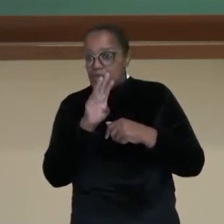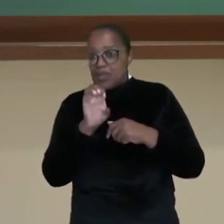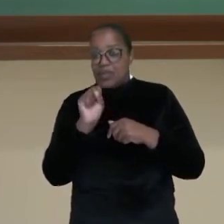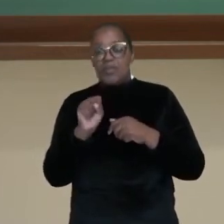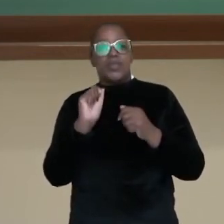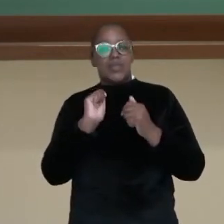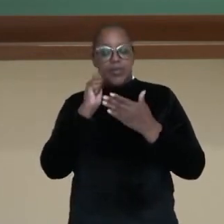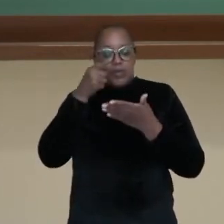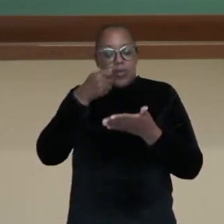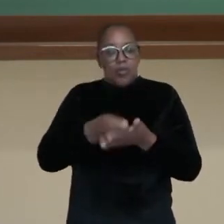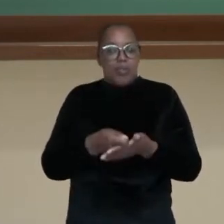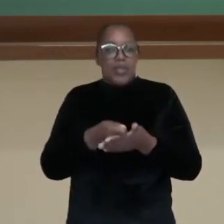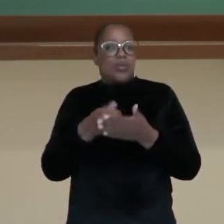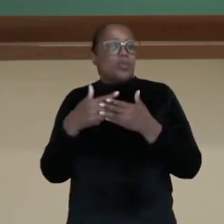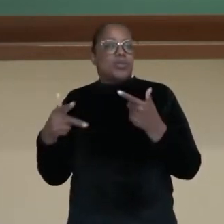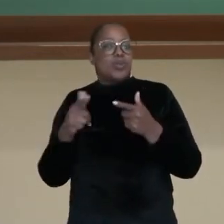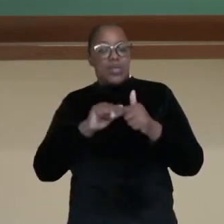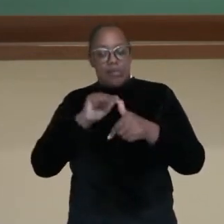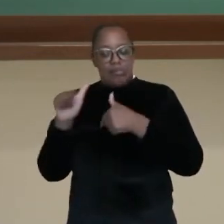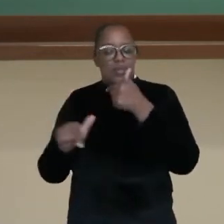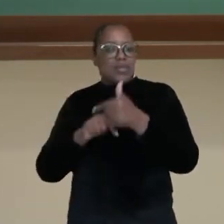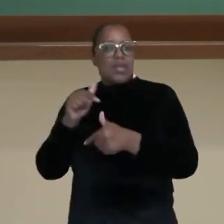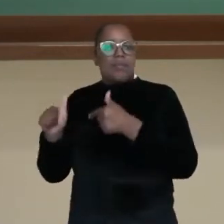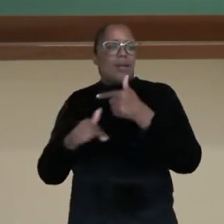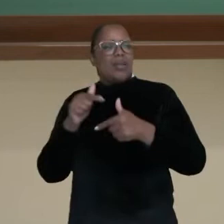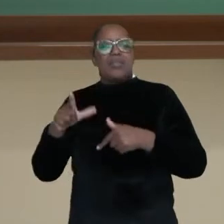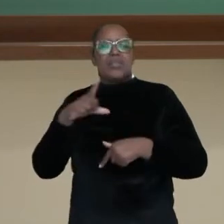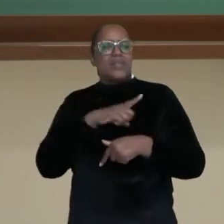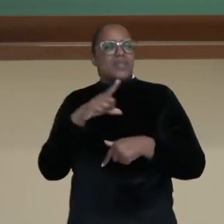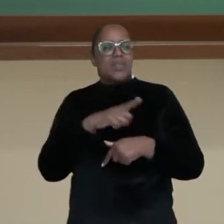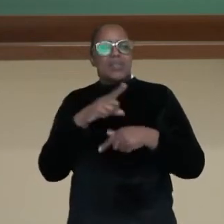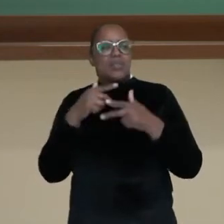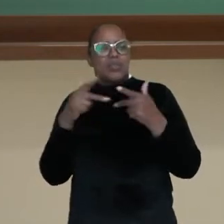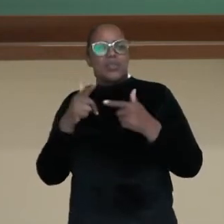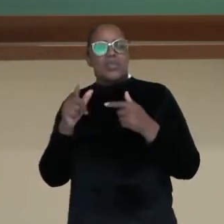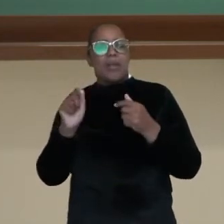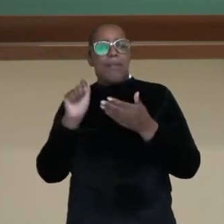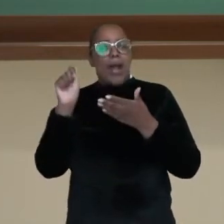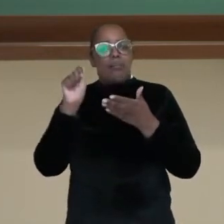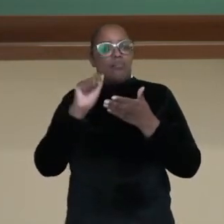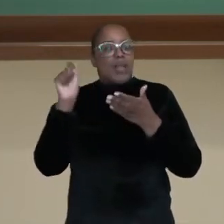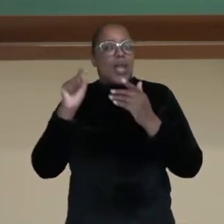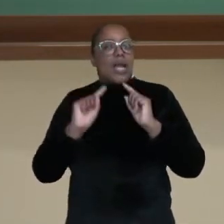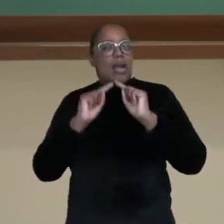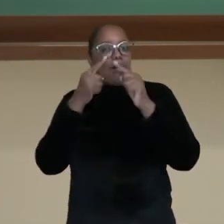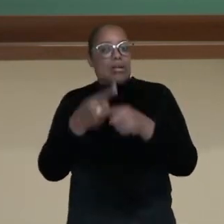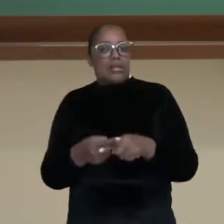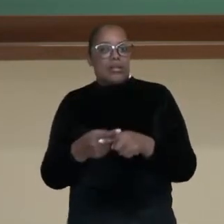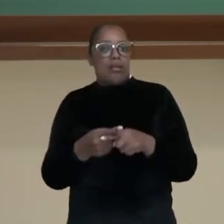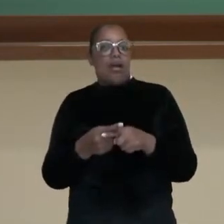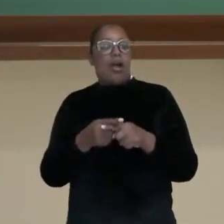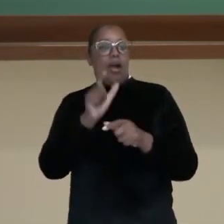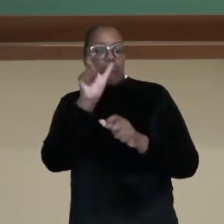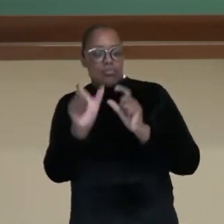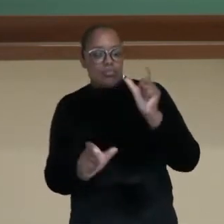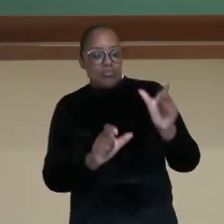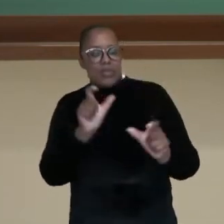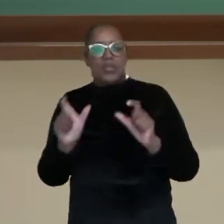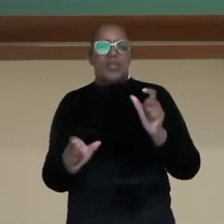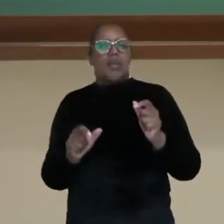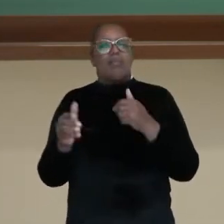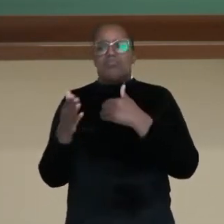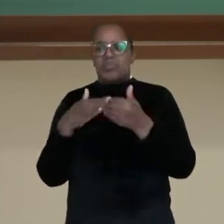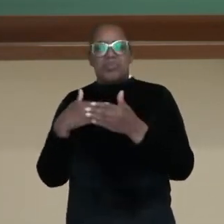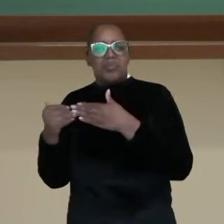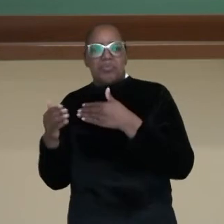eles trabalham, né? Eles têm instrumentos para apagar a noção de indivíduo. Em um regime desse, não interessa o que